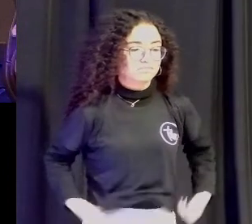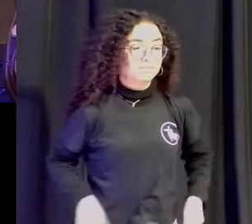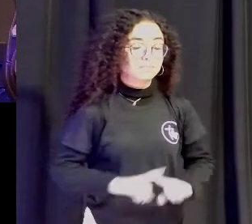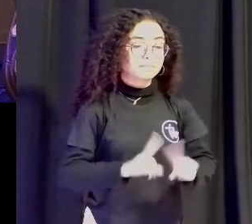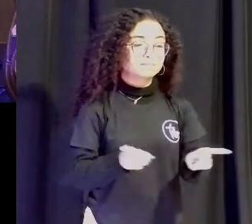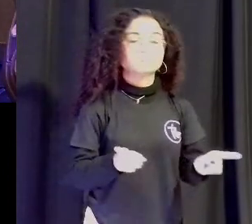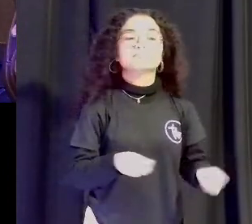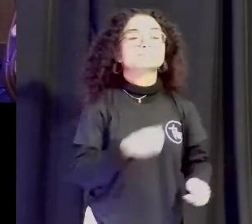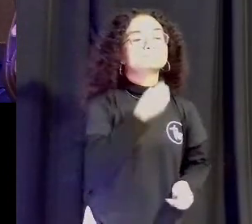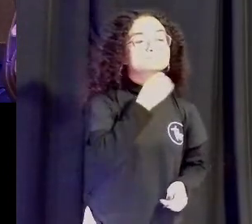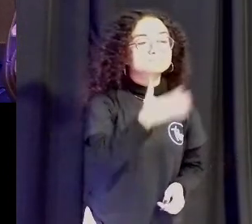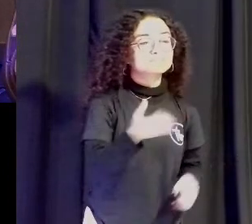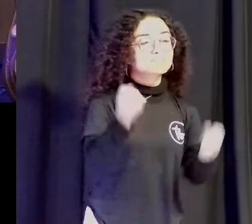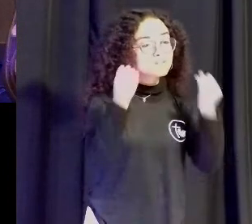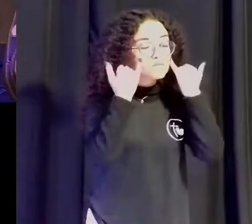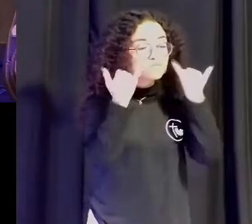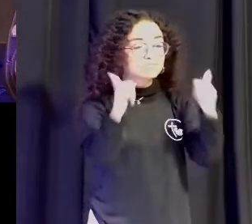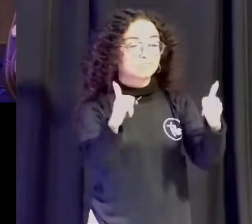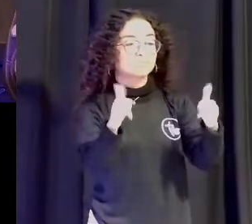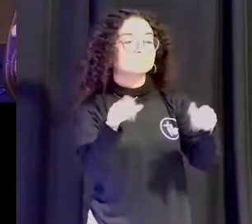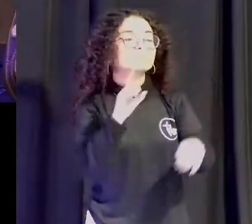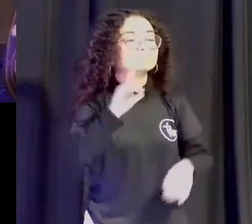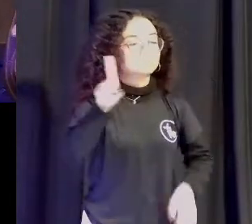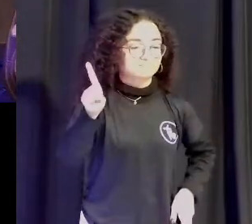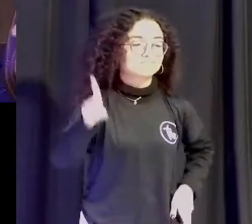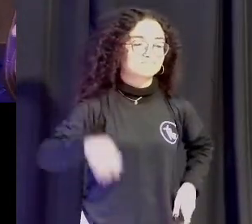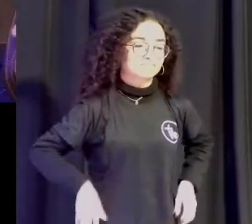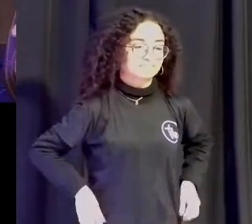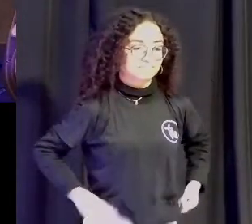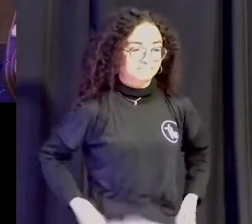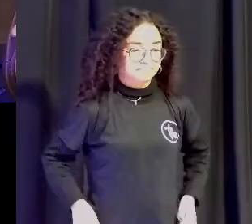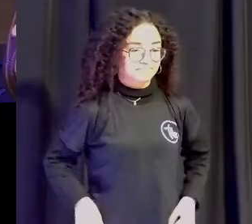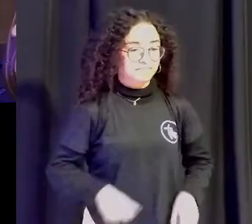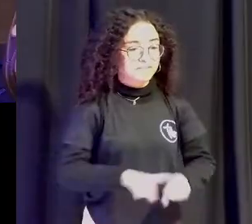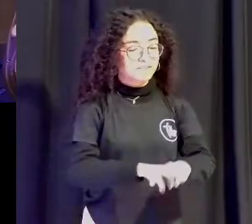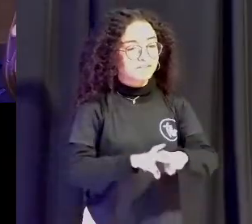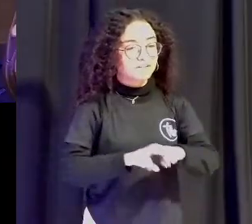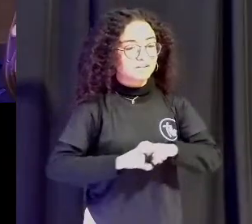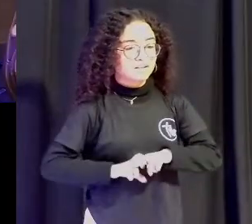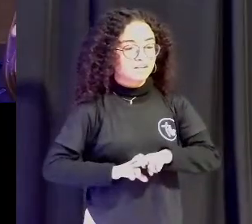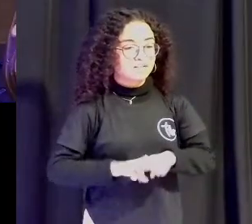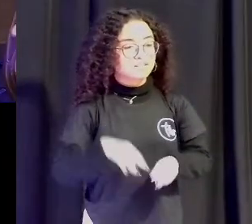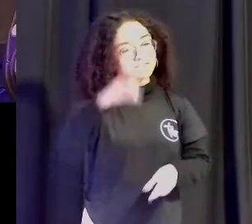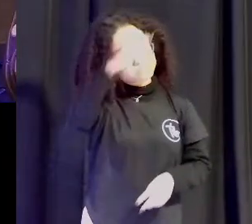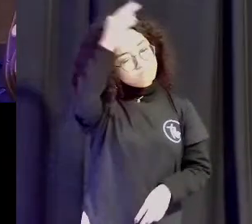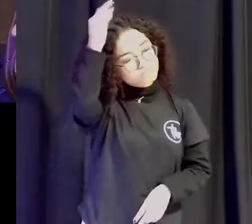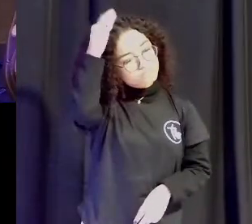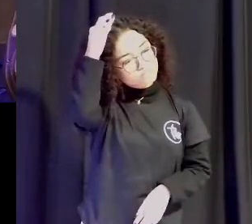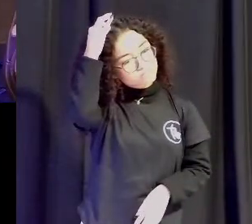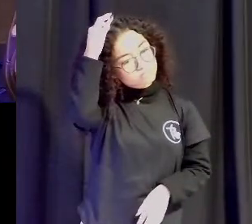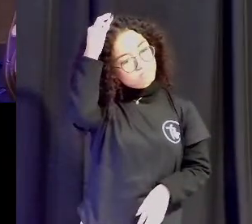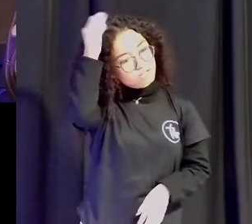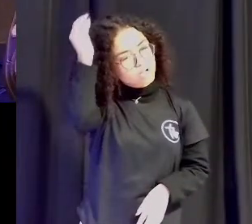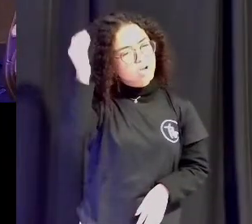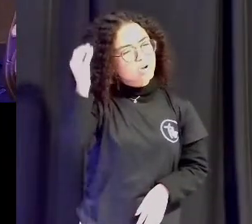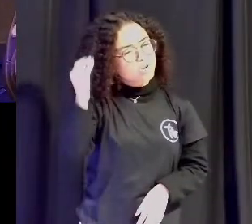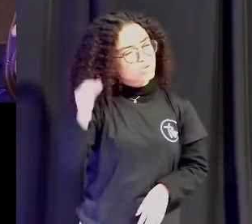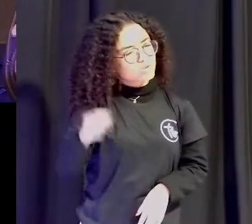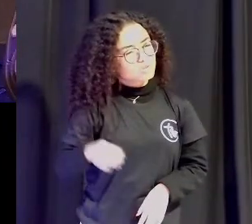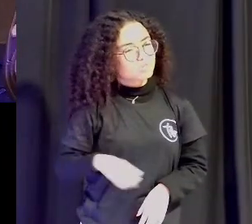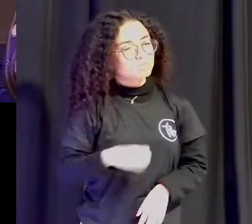que é capaz, pelo Espírito de Deus, de convencer o homem do pecado, da justiça e do